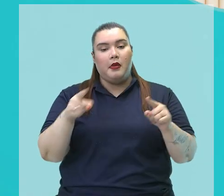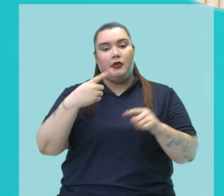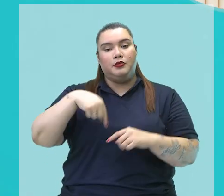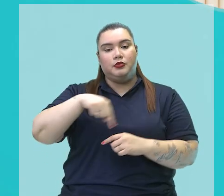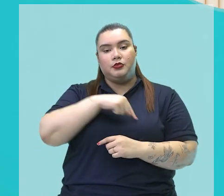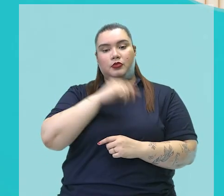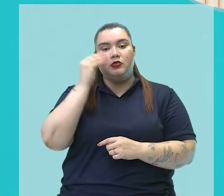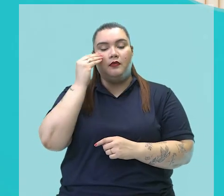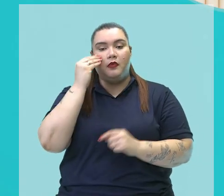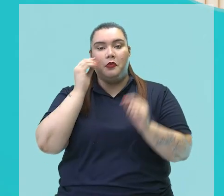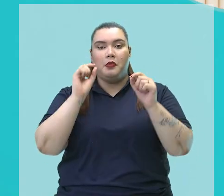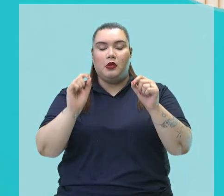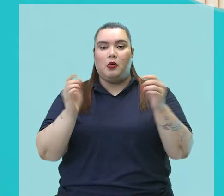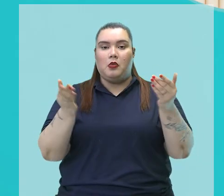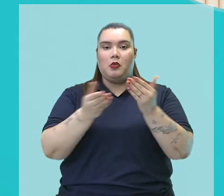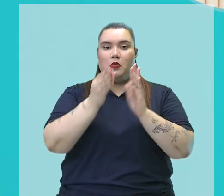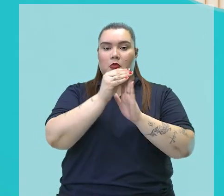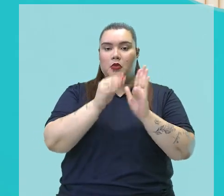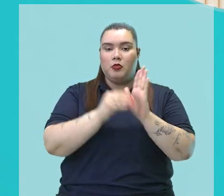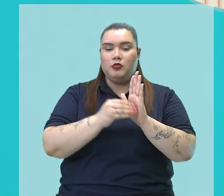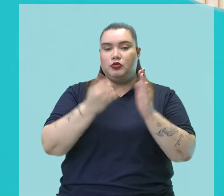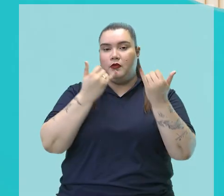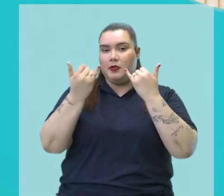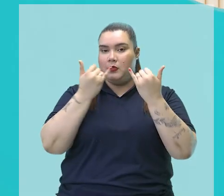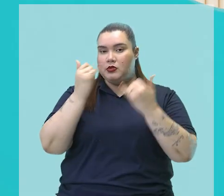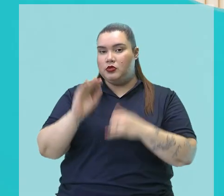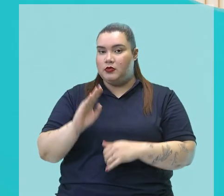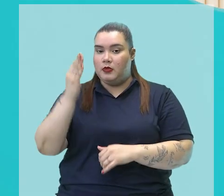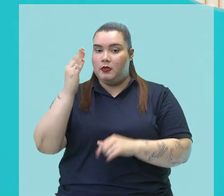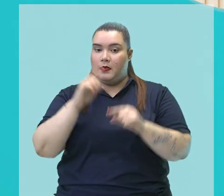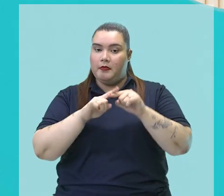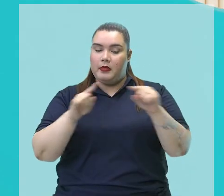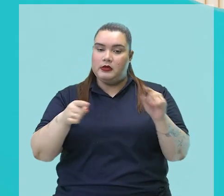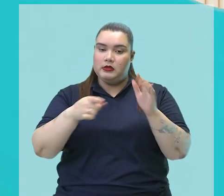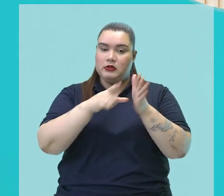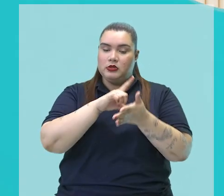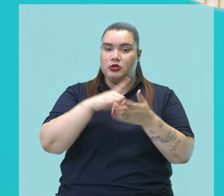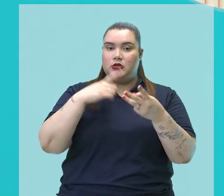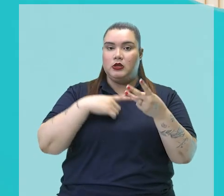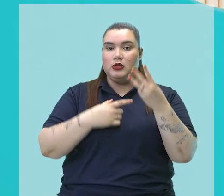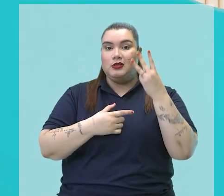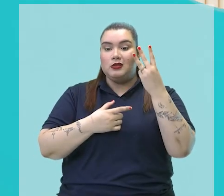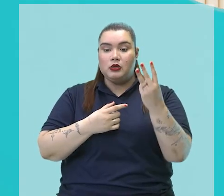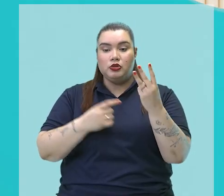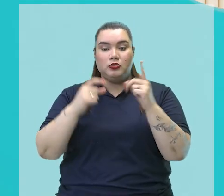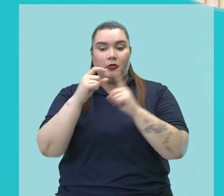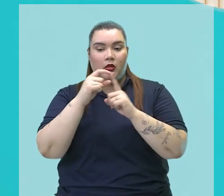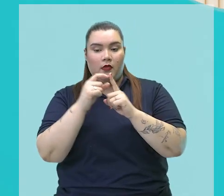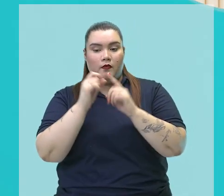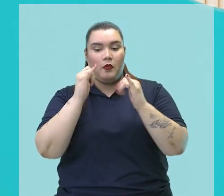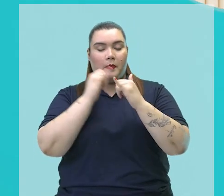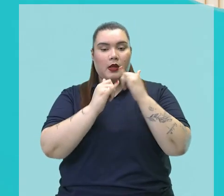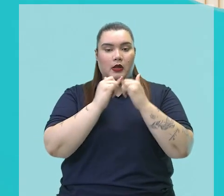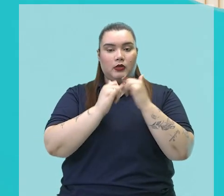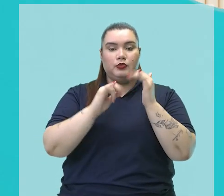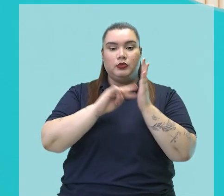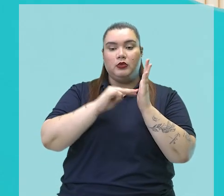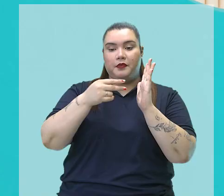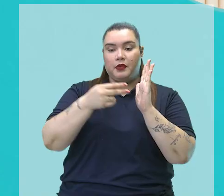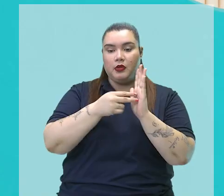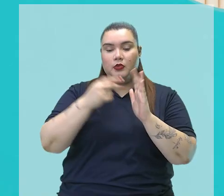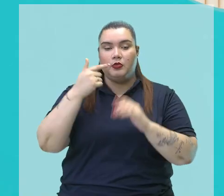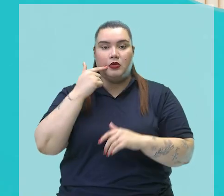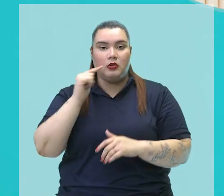fato ali das fake news. Antes disso, vou trabalhar com vocês 3 palavrinhas que são muito parecidas no significado em língua